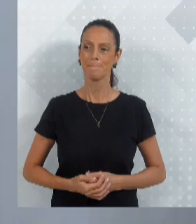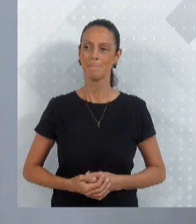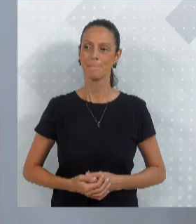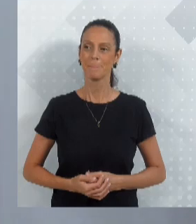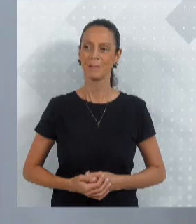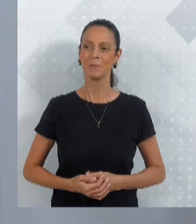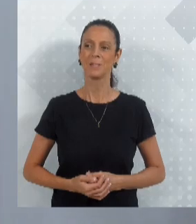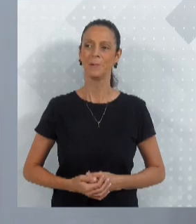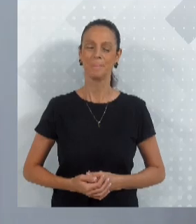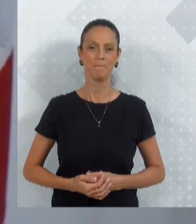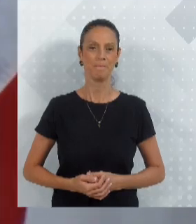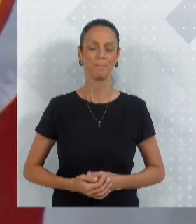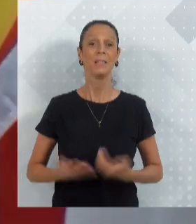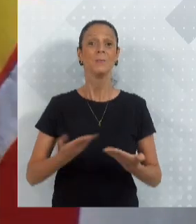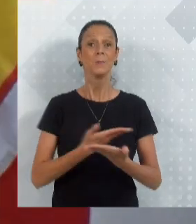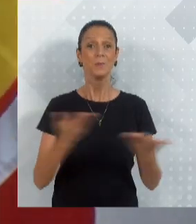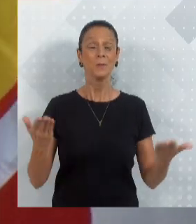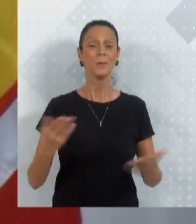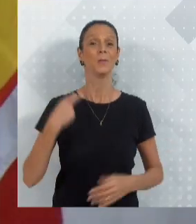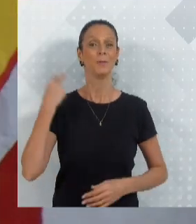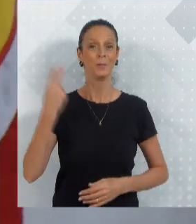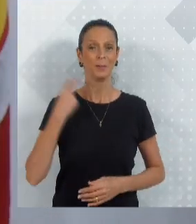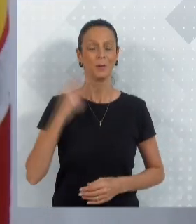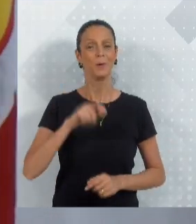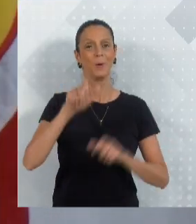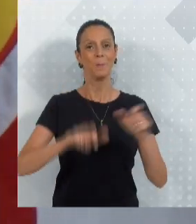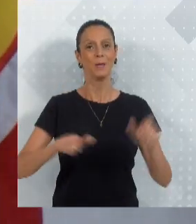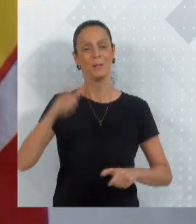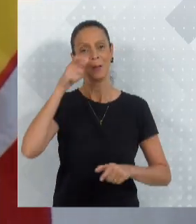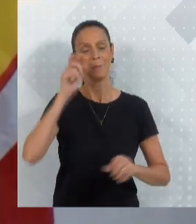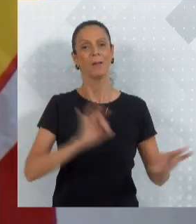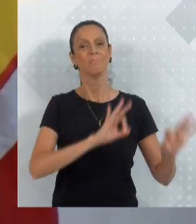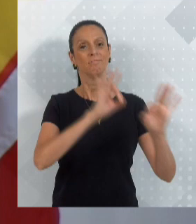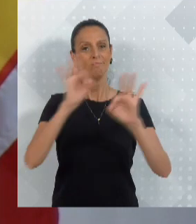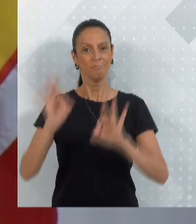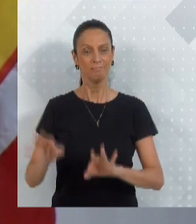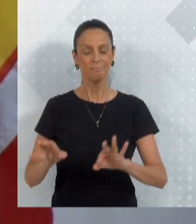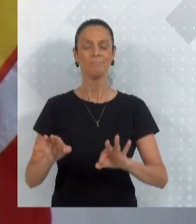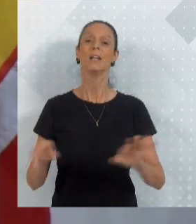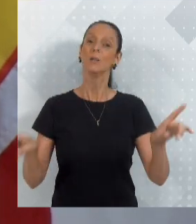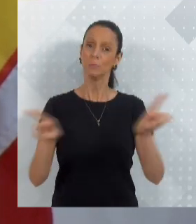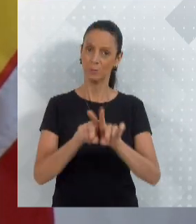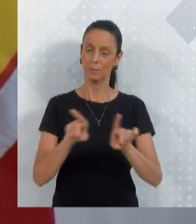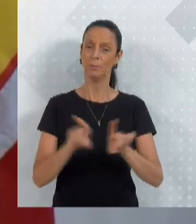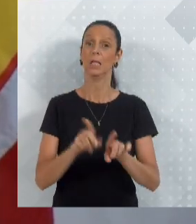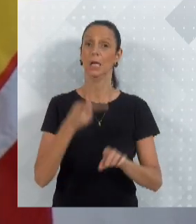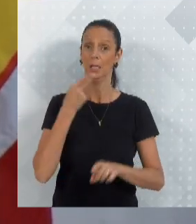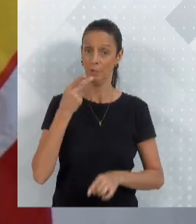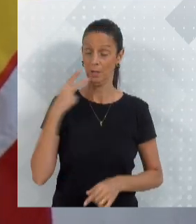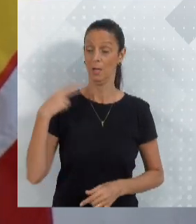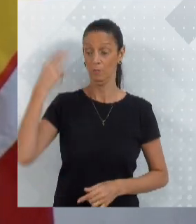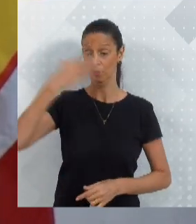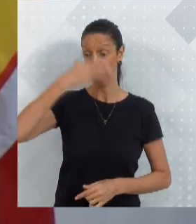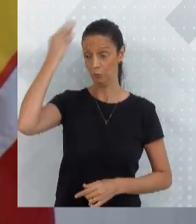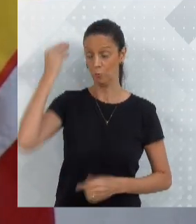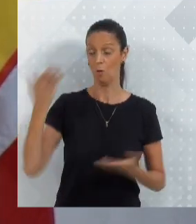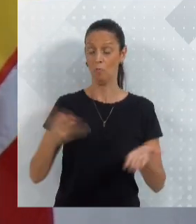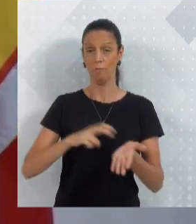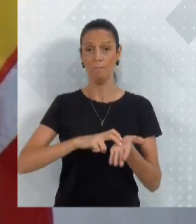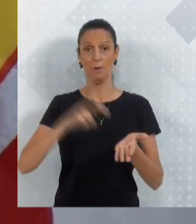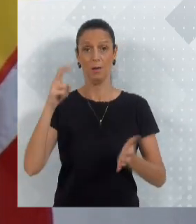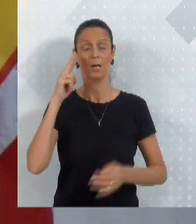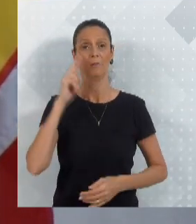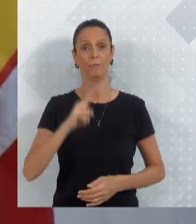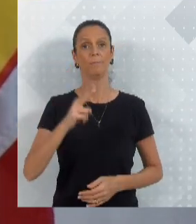Colegas vereadores, vereadoras que nos acompanham, inicialmente eu queria também falar, vereador Matias, sobre hoje pela manhã ouvimos novamente,